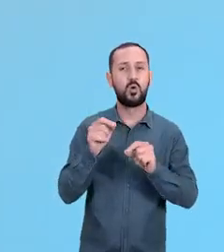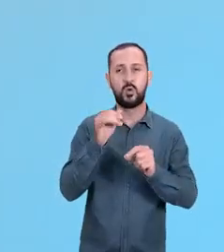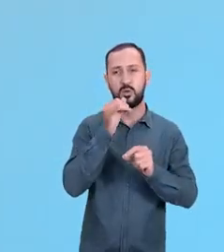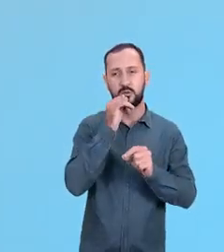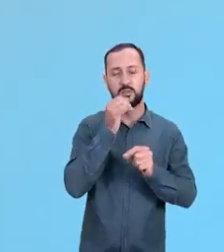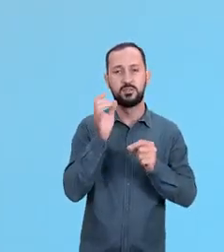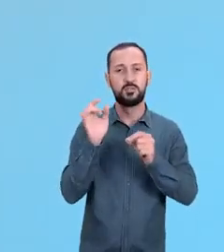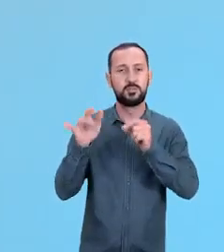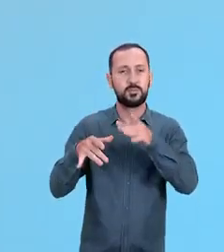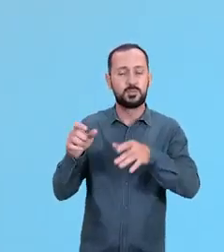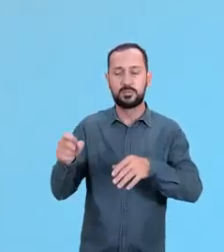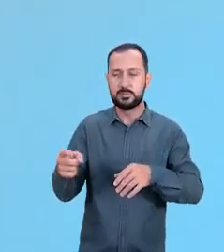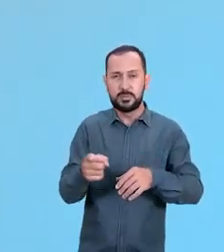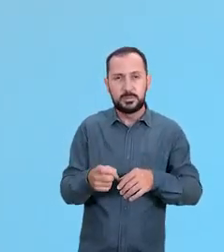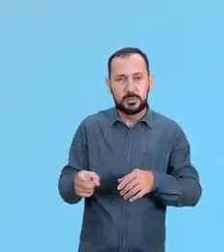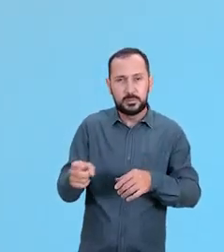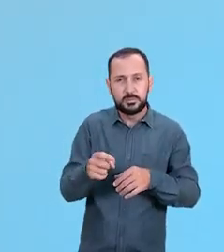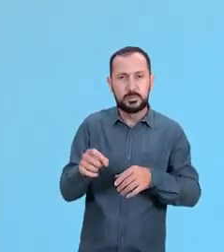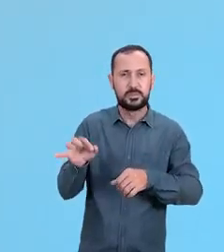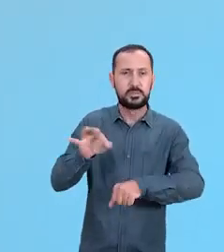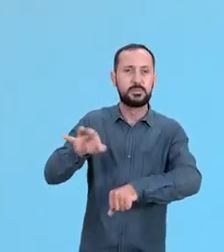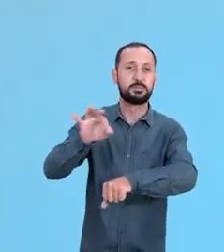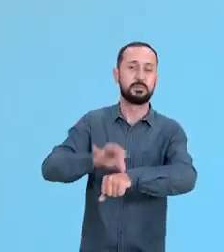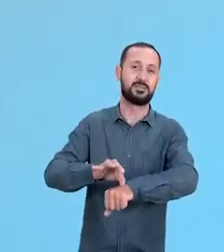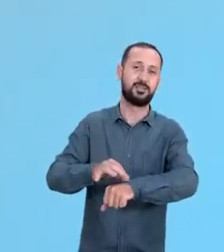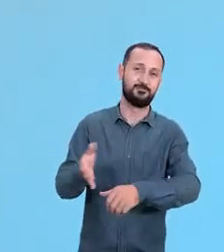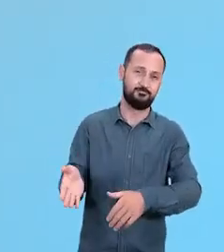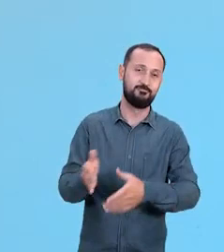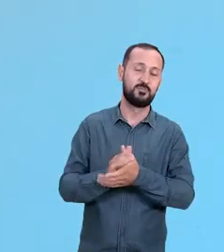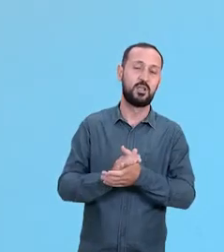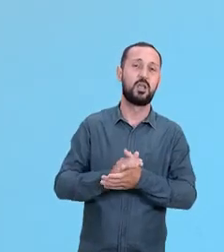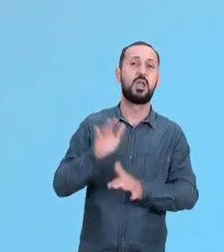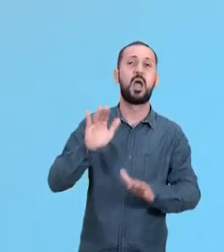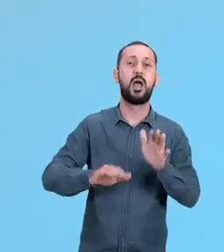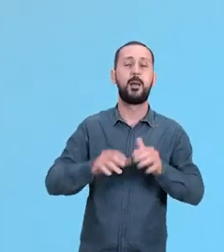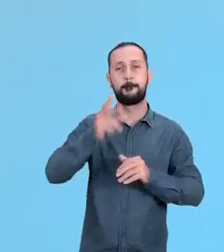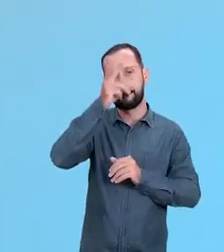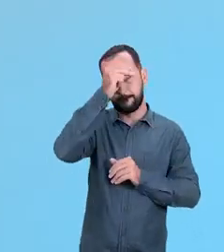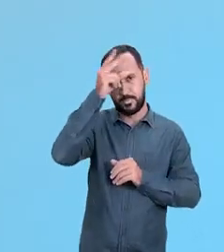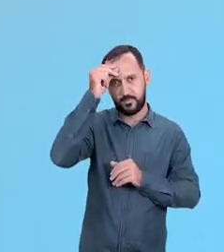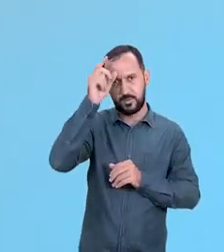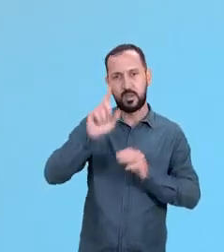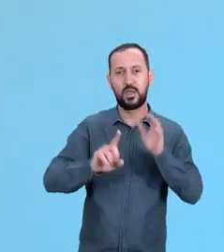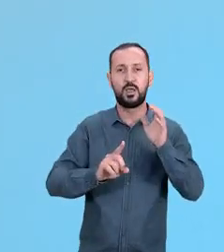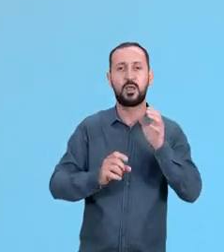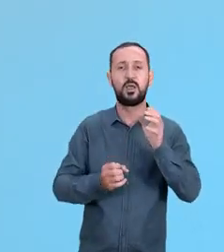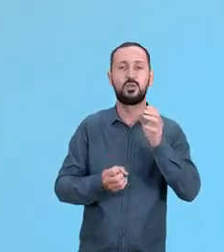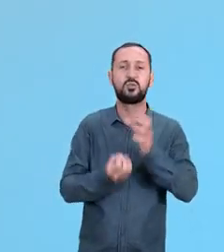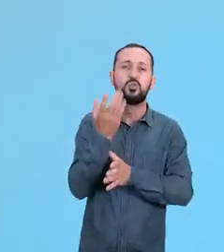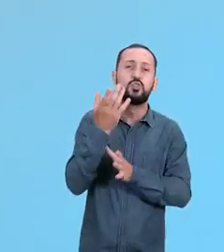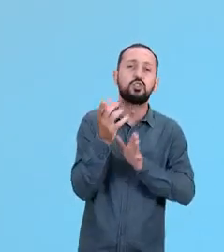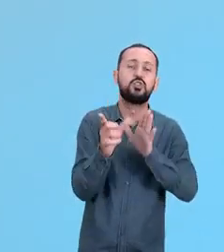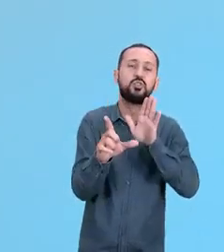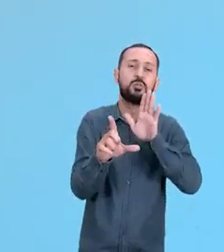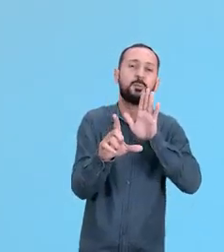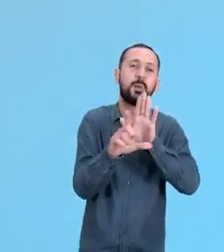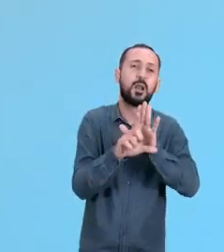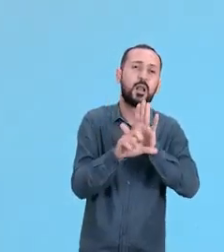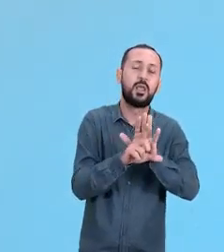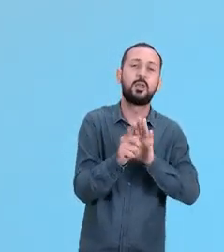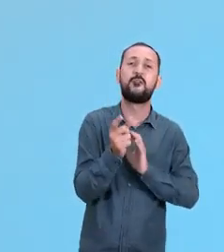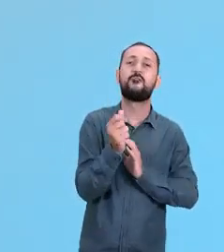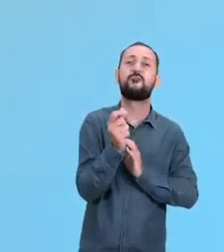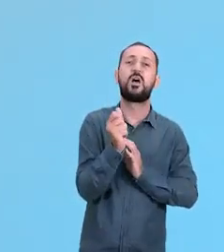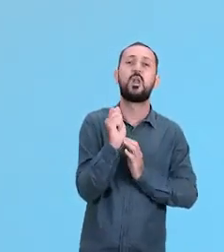de larvas, de mosquitos, e a prefeitura estabelecer, então, através de lei, né, um